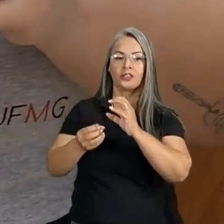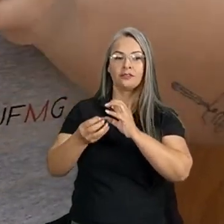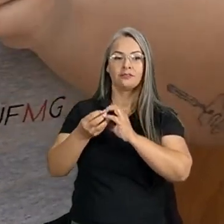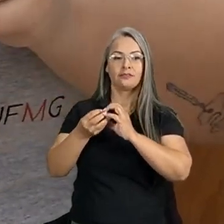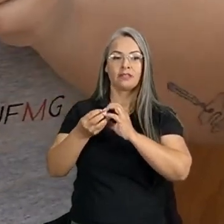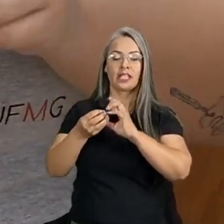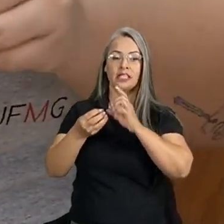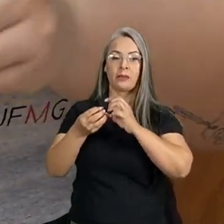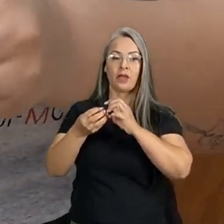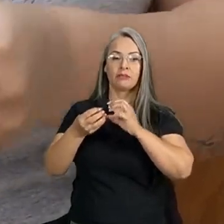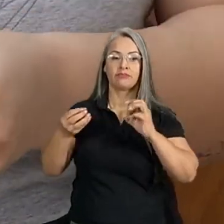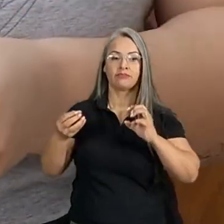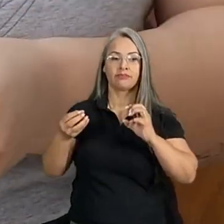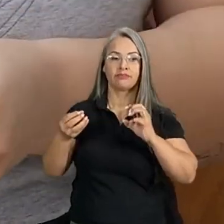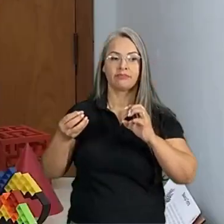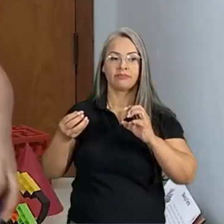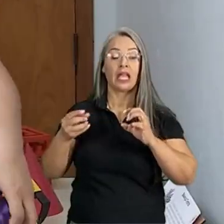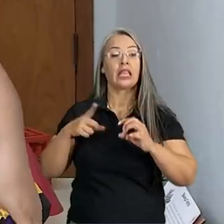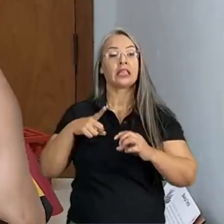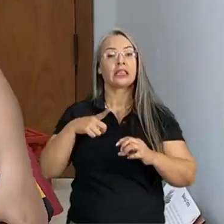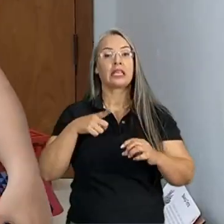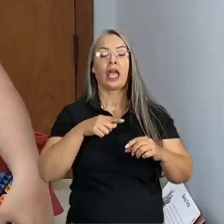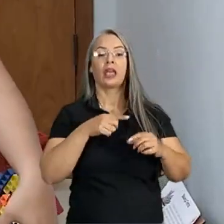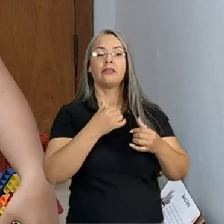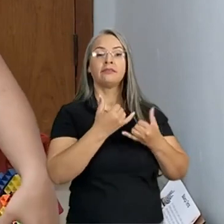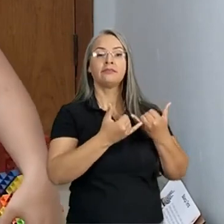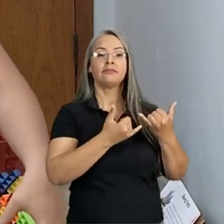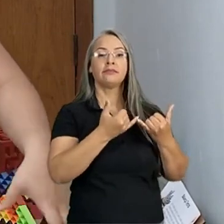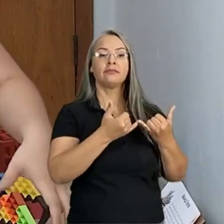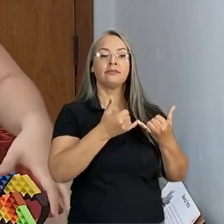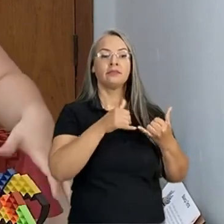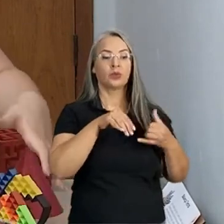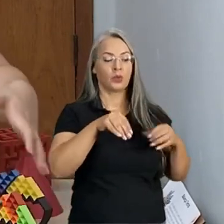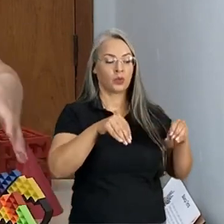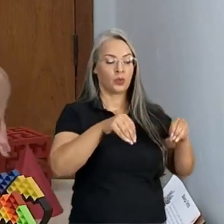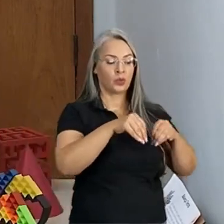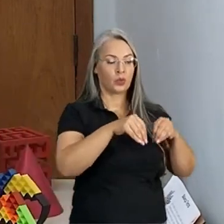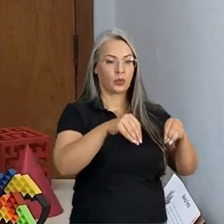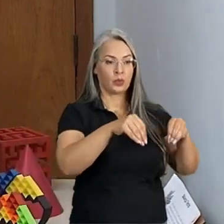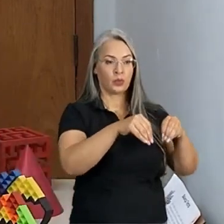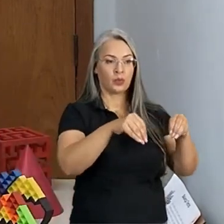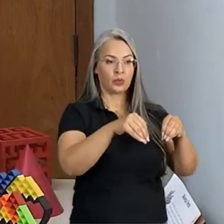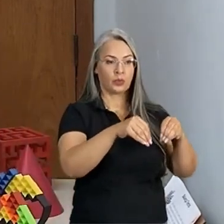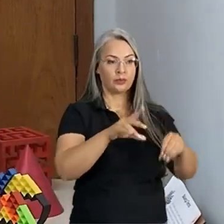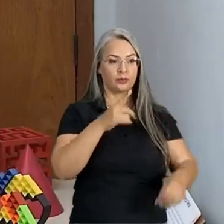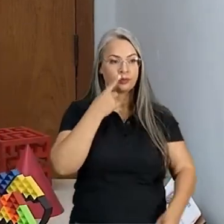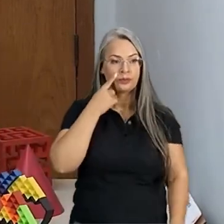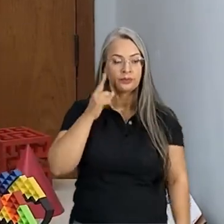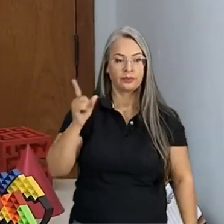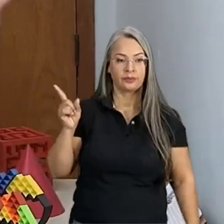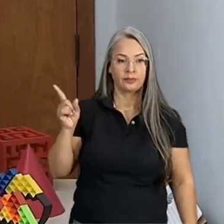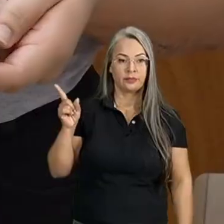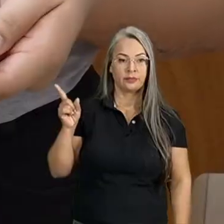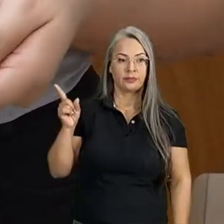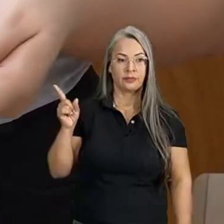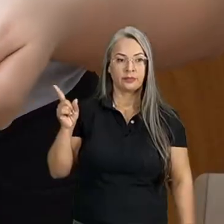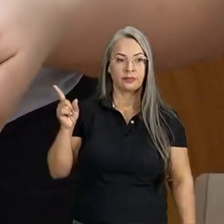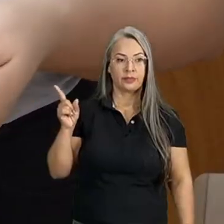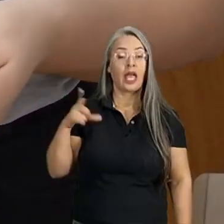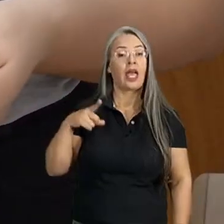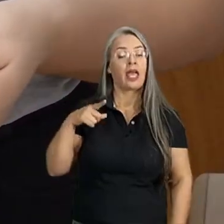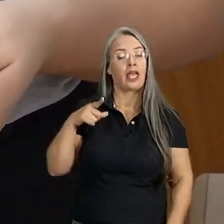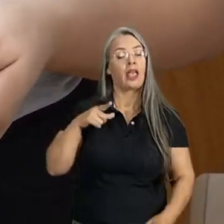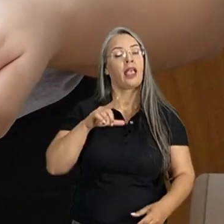é a gente tem também muitos jogos de tabuleiro que eles são cortados é a laser a gente não tem esse equipamento aqui então a gente manda cortar